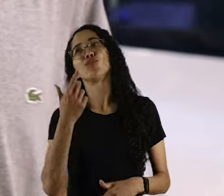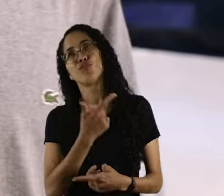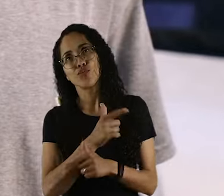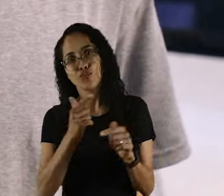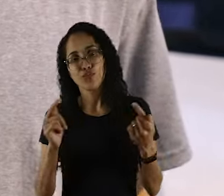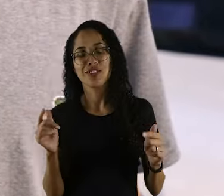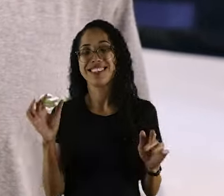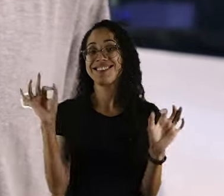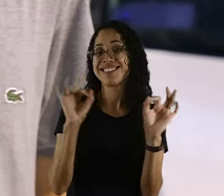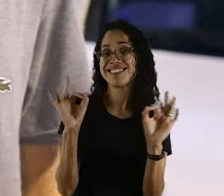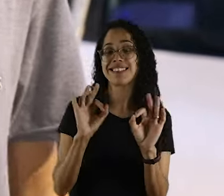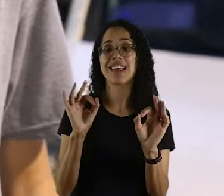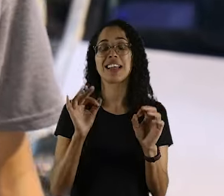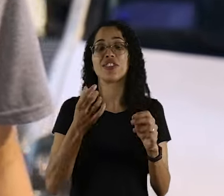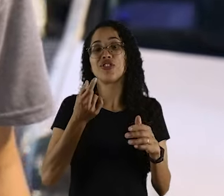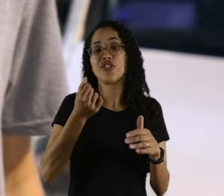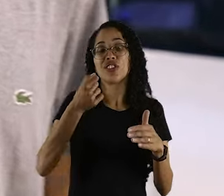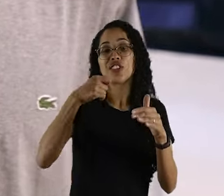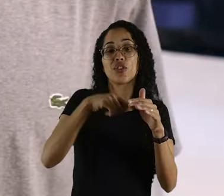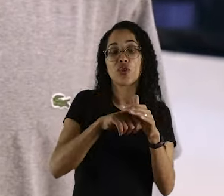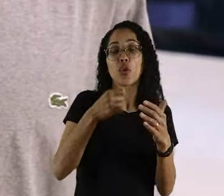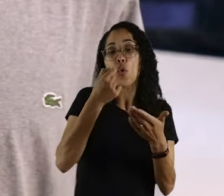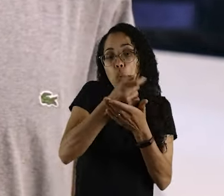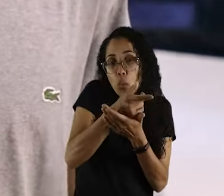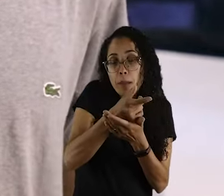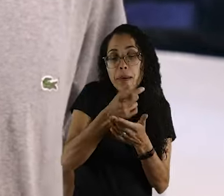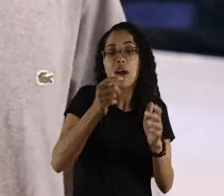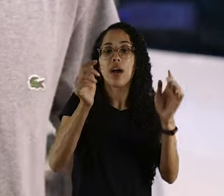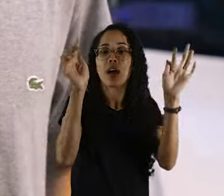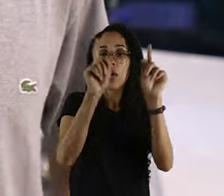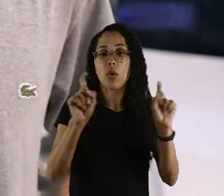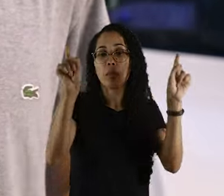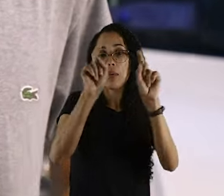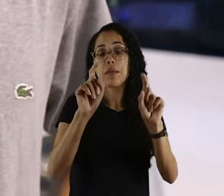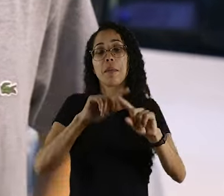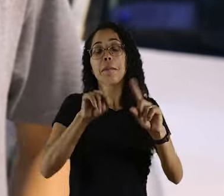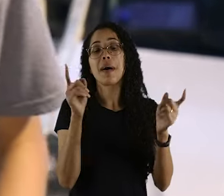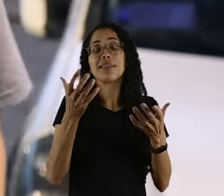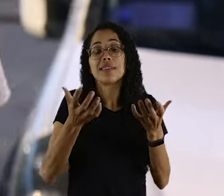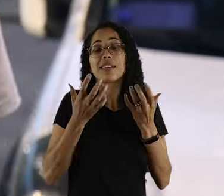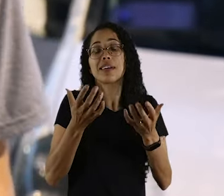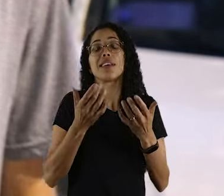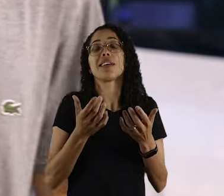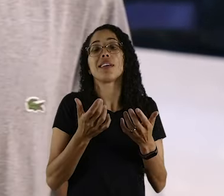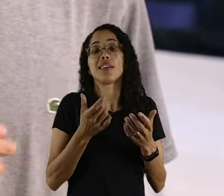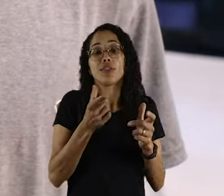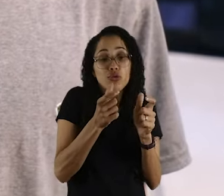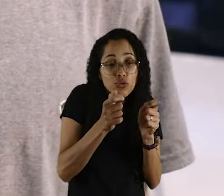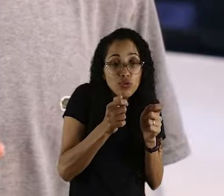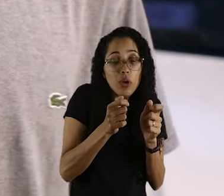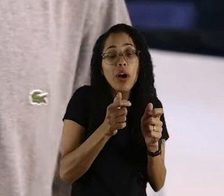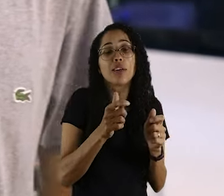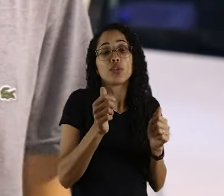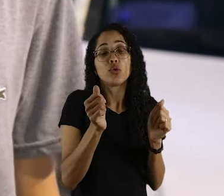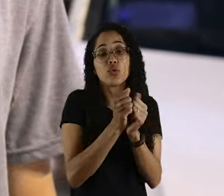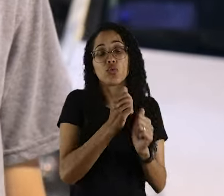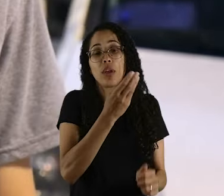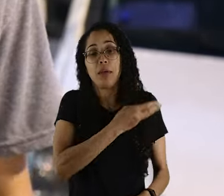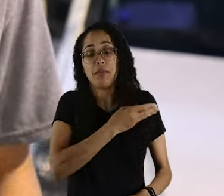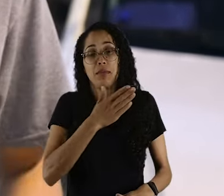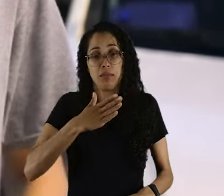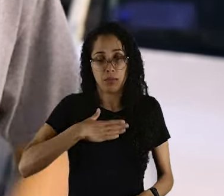comprar um computador e meus amigos sempre tinham, tal. Eu queria jogar com eles já. Aí eu